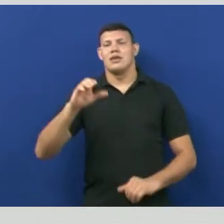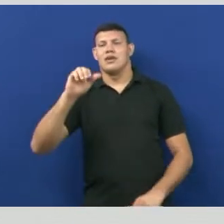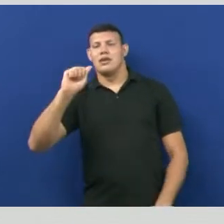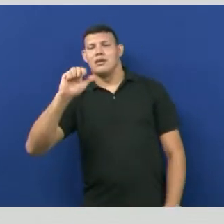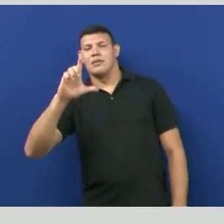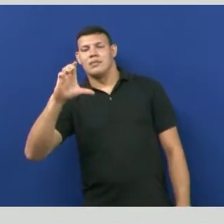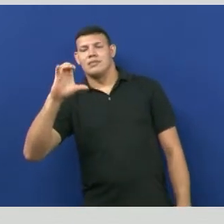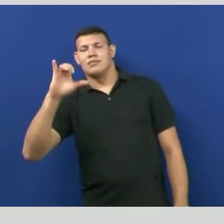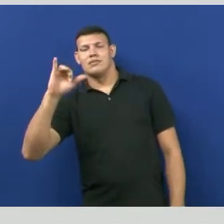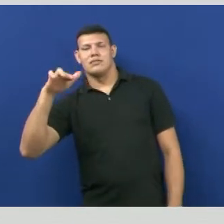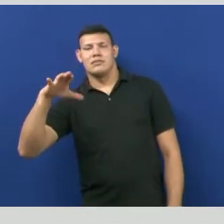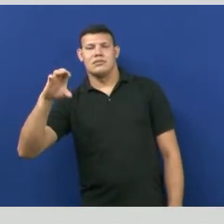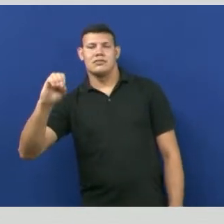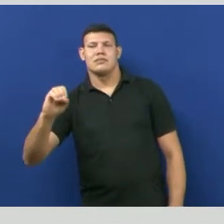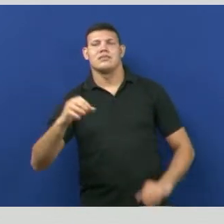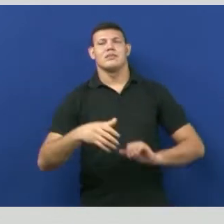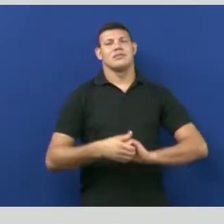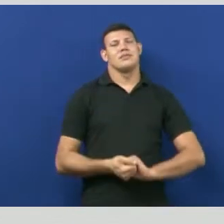alcino,